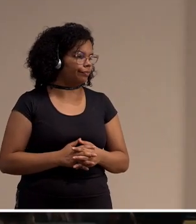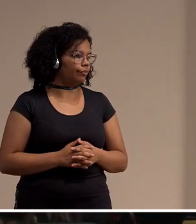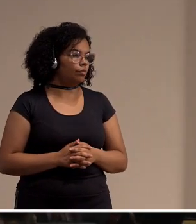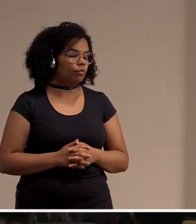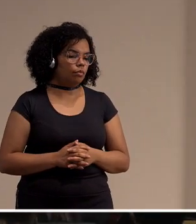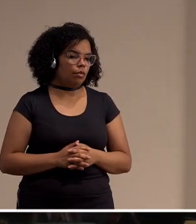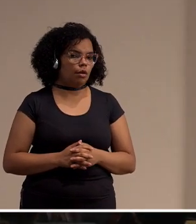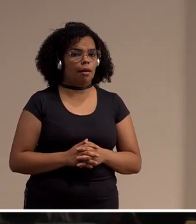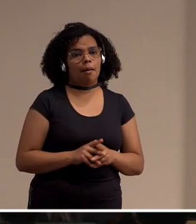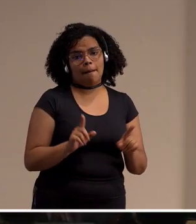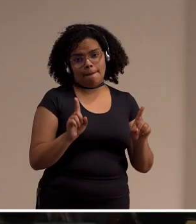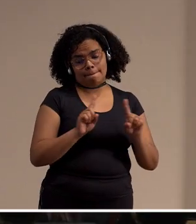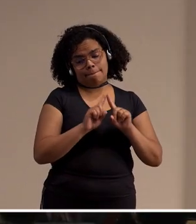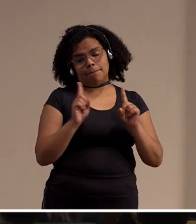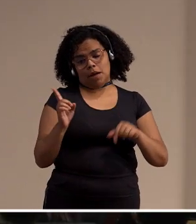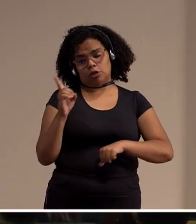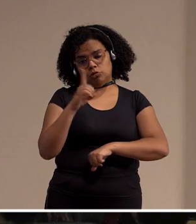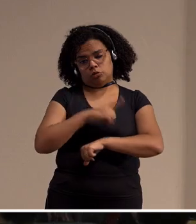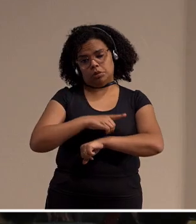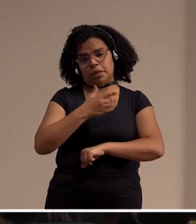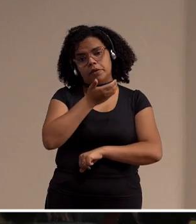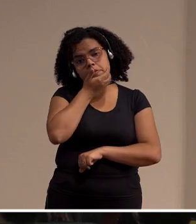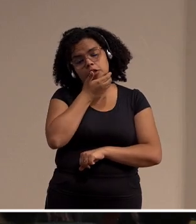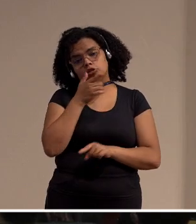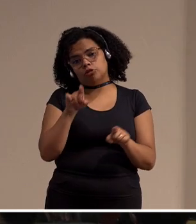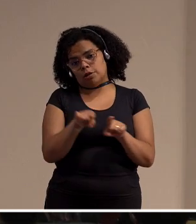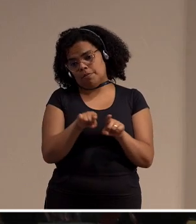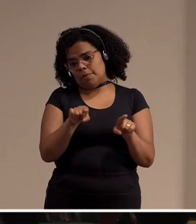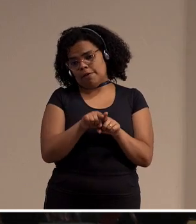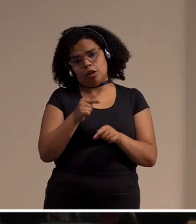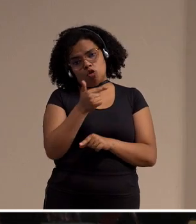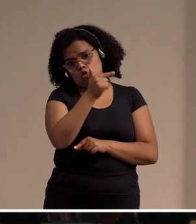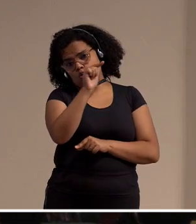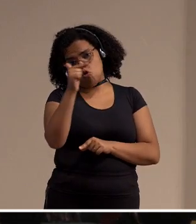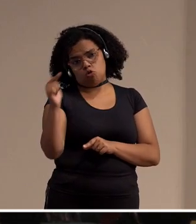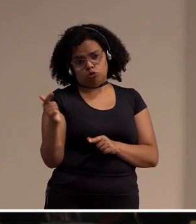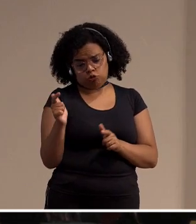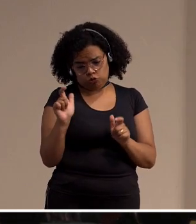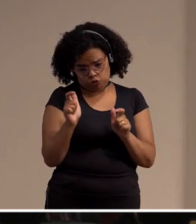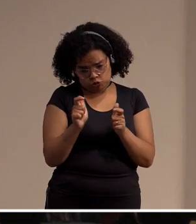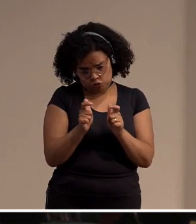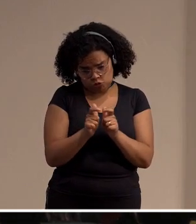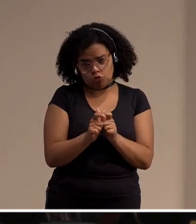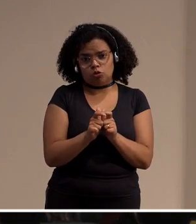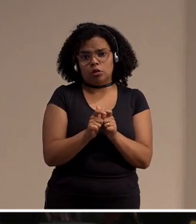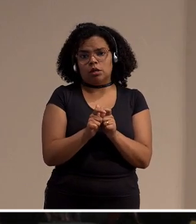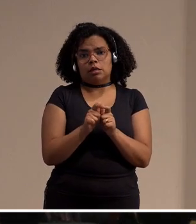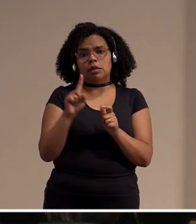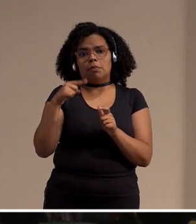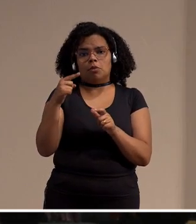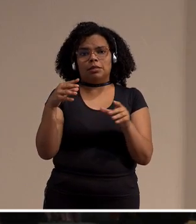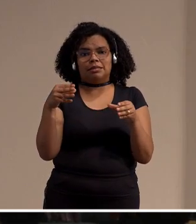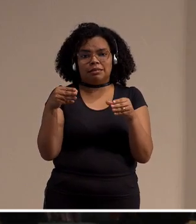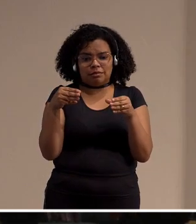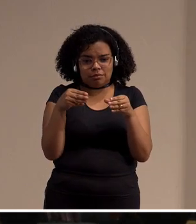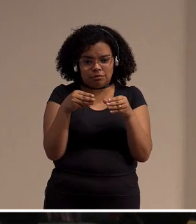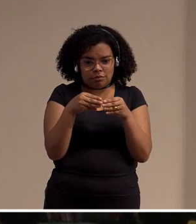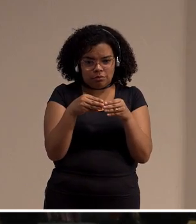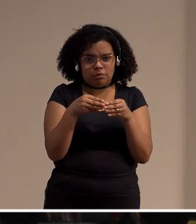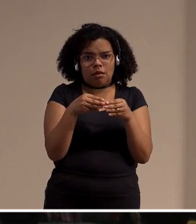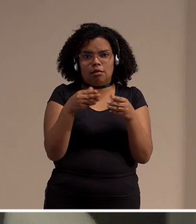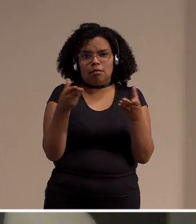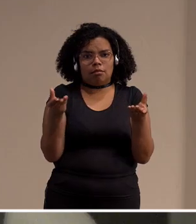Mas o Dangue Boy também ele vai virando outras coisas. Ele vai virando um micro-organismo, na verdade. Ele vira nada dengue, nonada